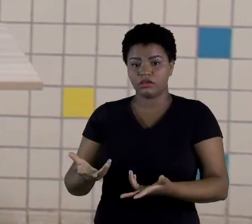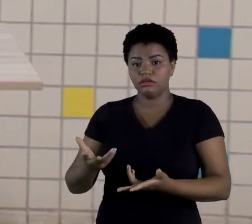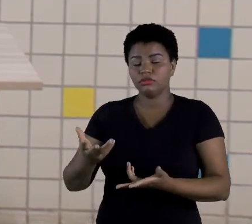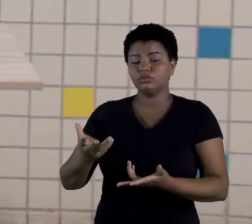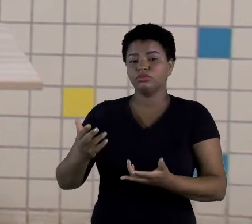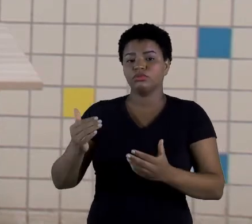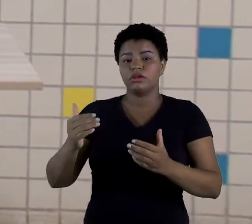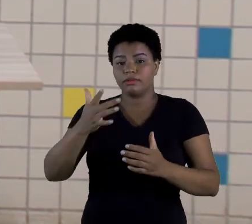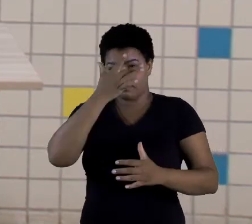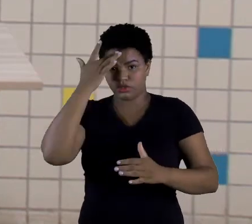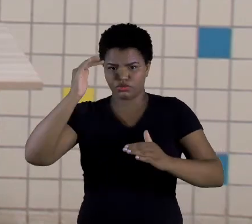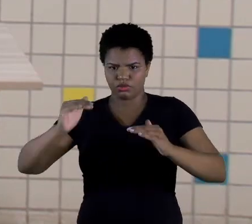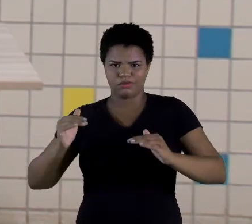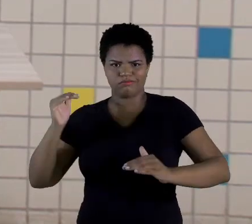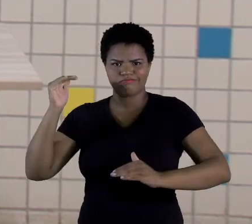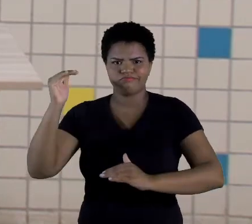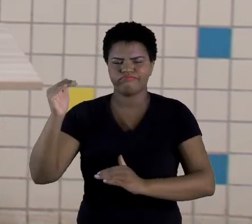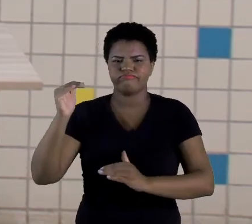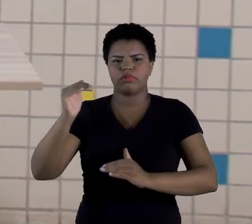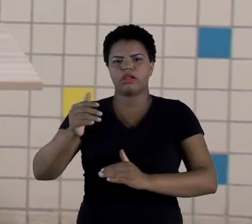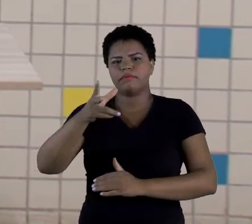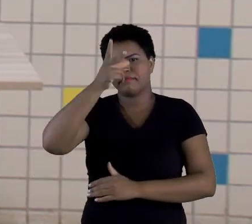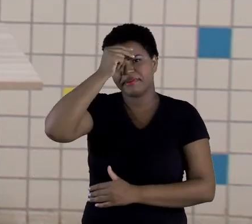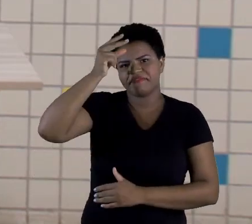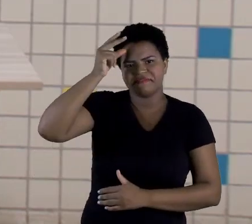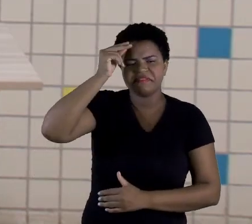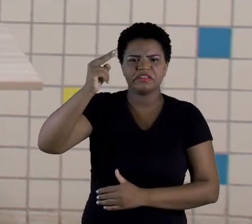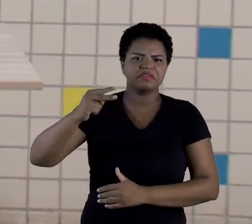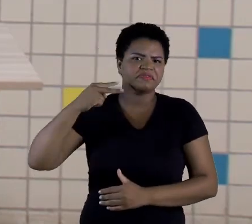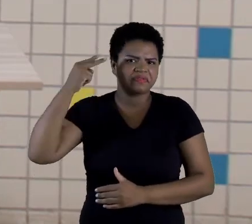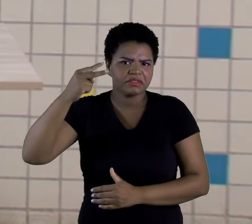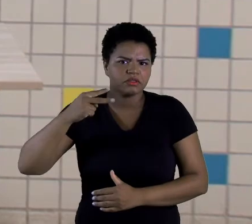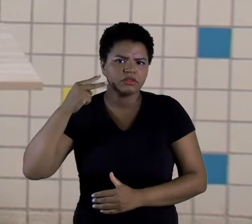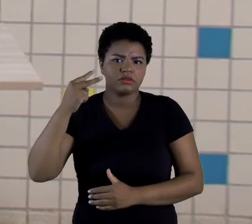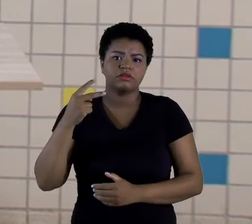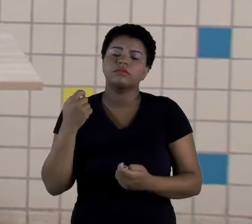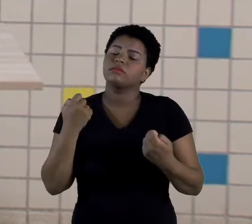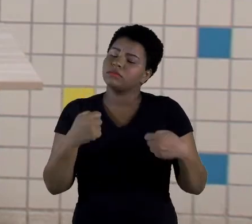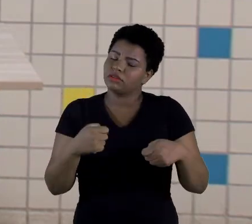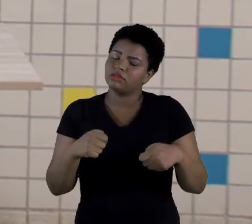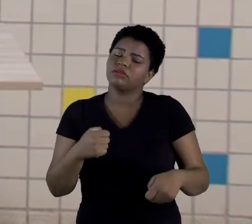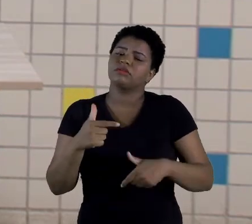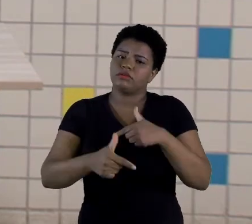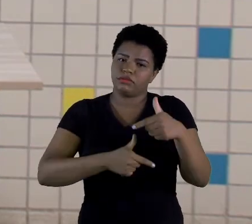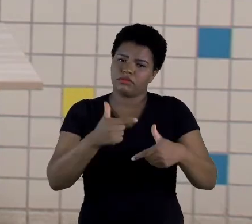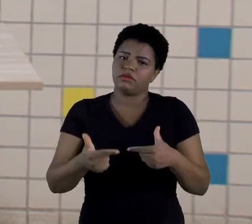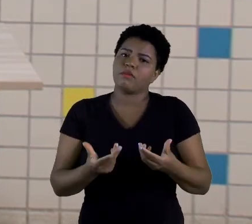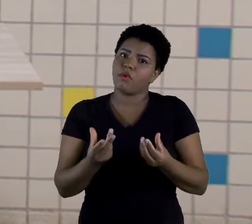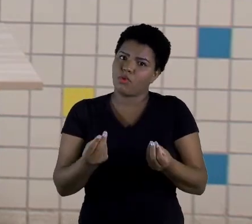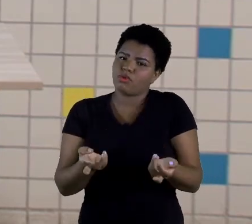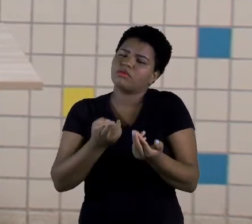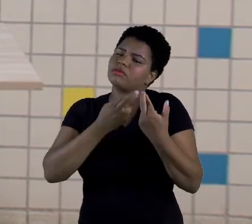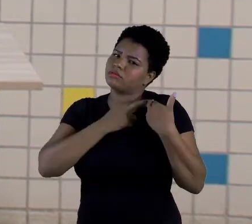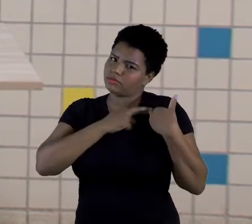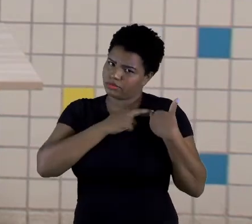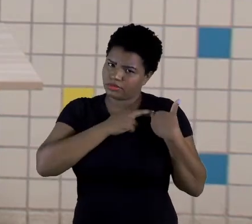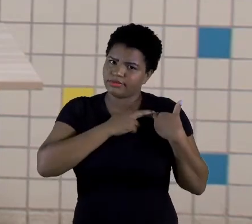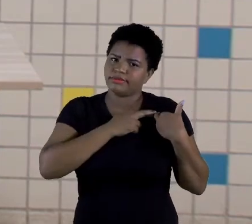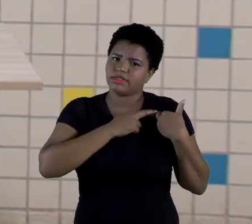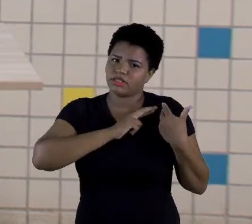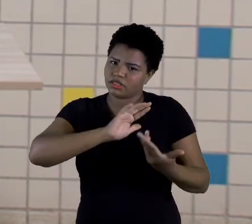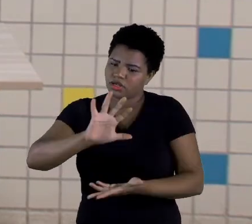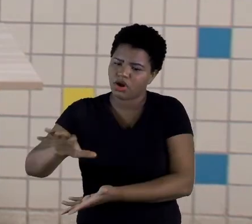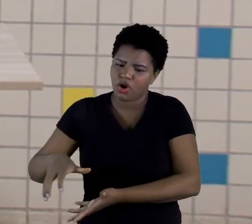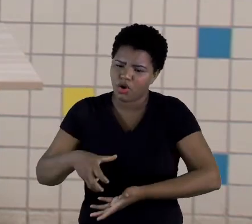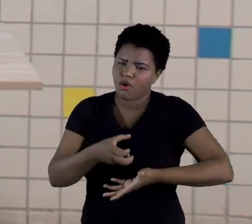nossa cidade, prefeitos, vereadores, eles têm que trabalhar muito isso e ter muita responsabilidade de recolher